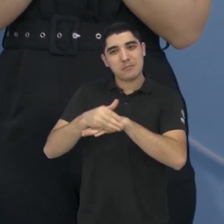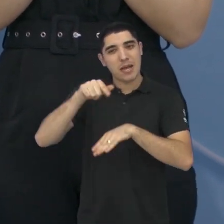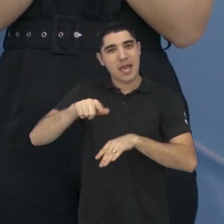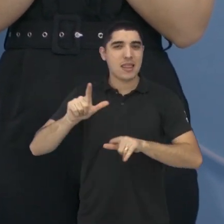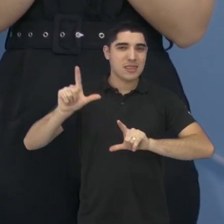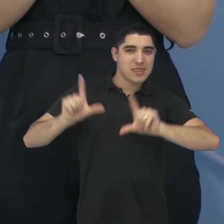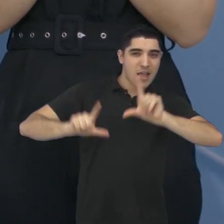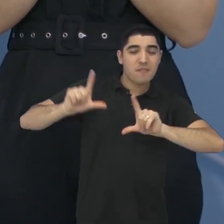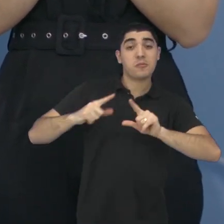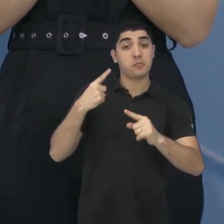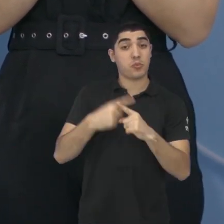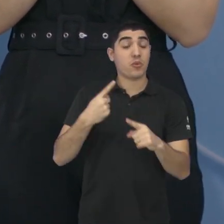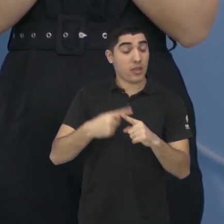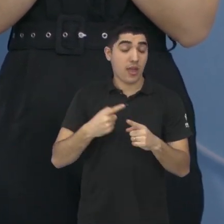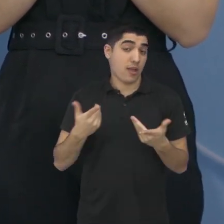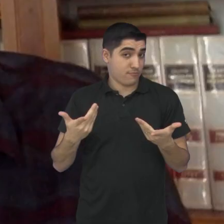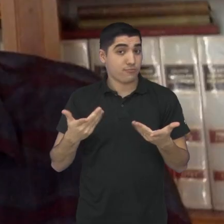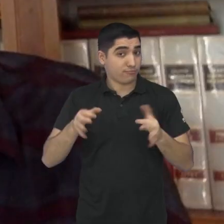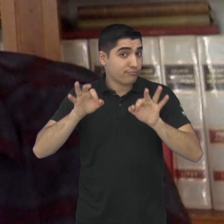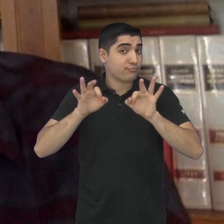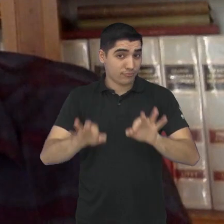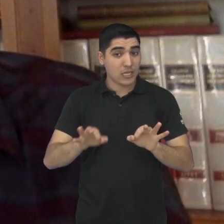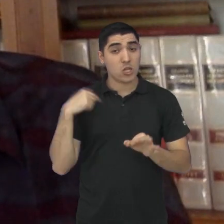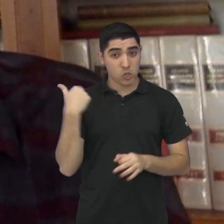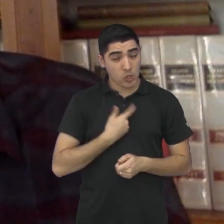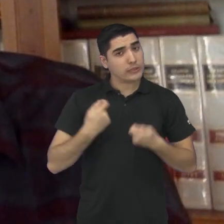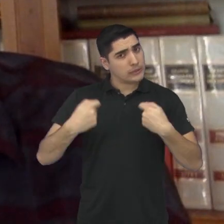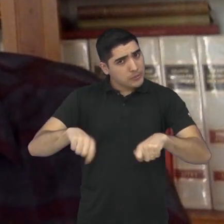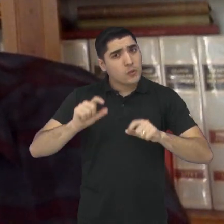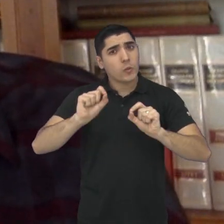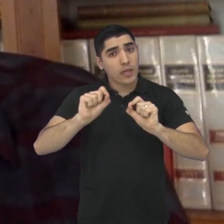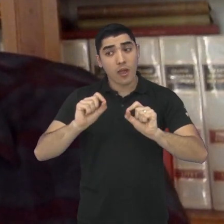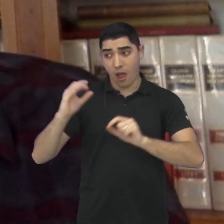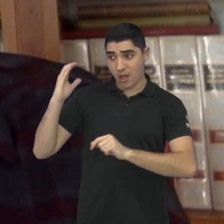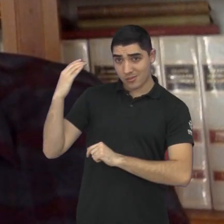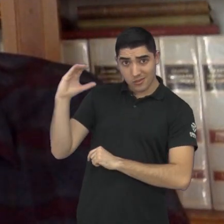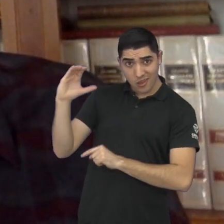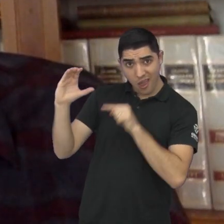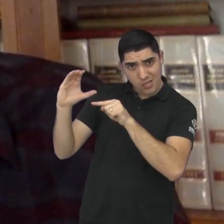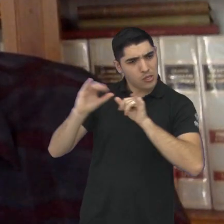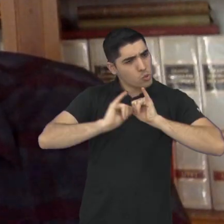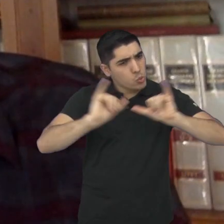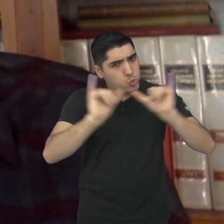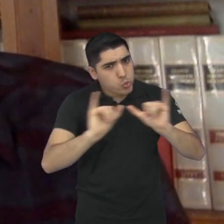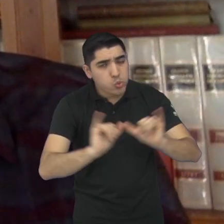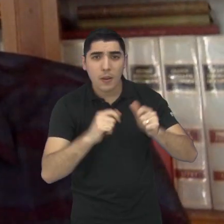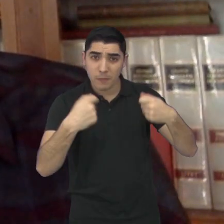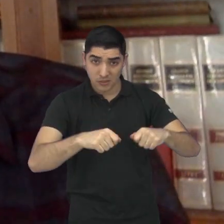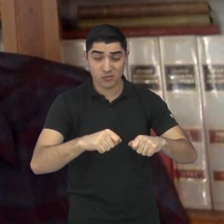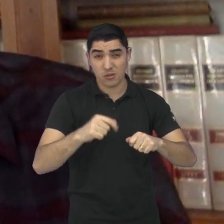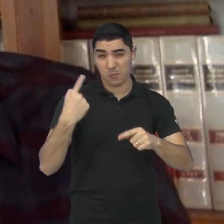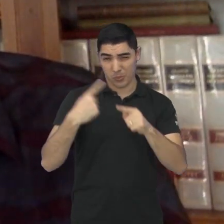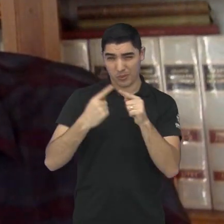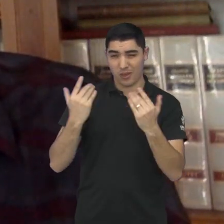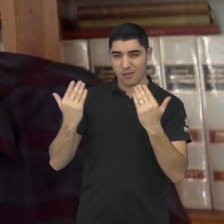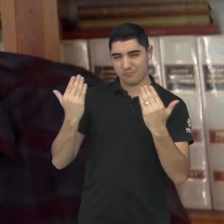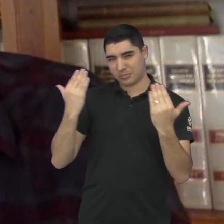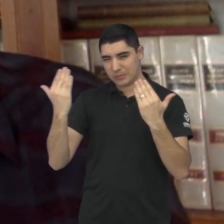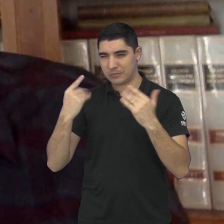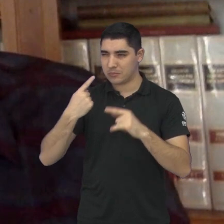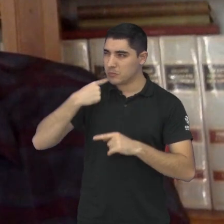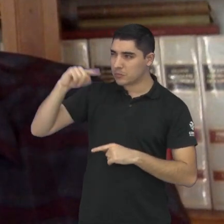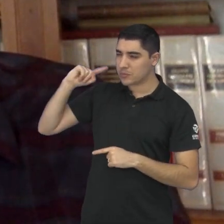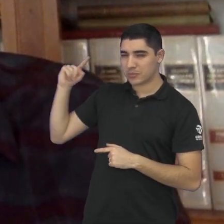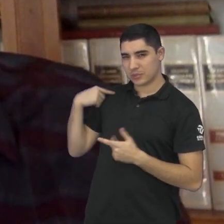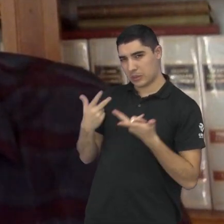de evento, porque mais do que nunca eu acho que a gente está precisando divulgar a ciência, né? Porque a